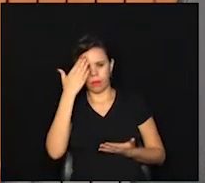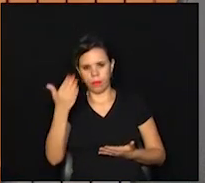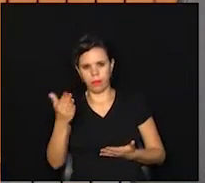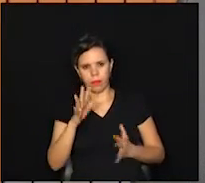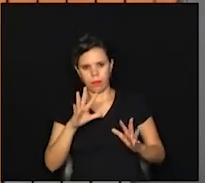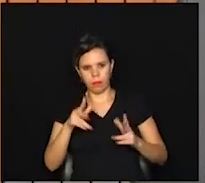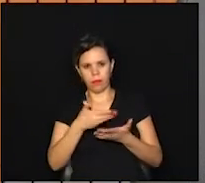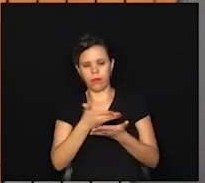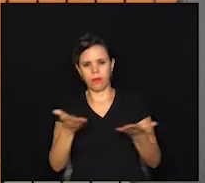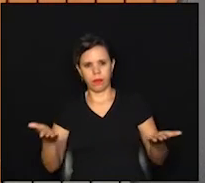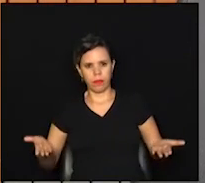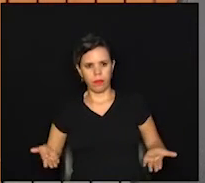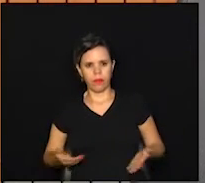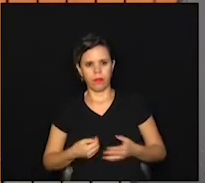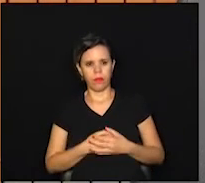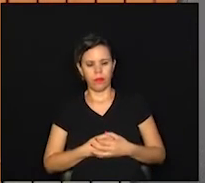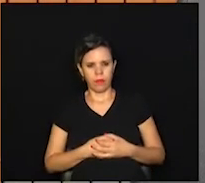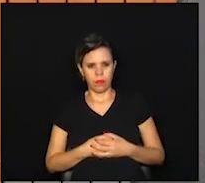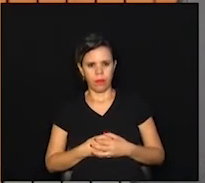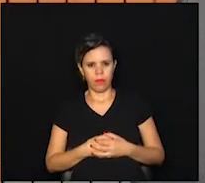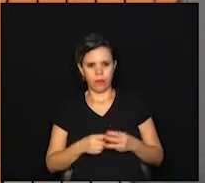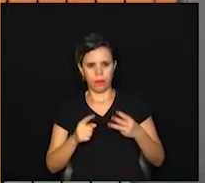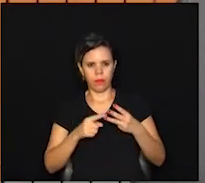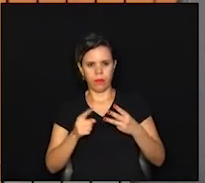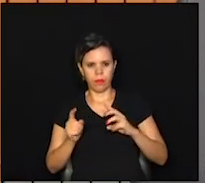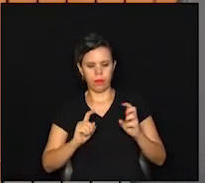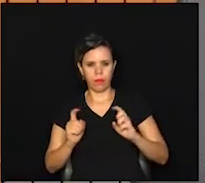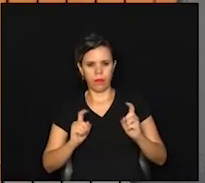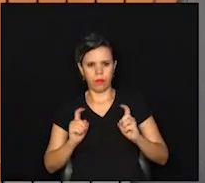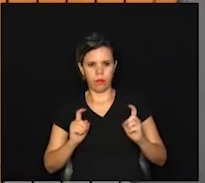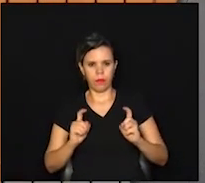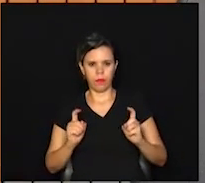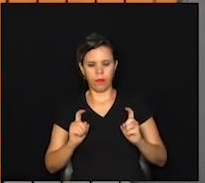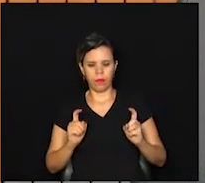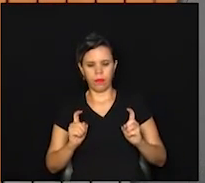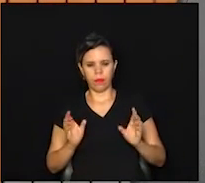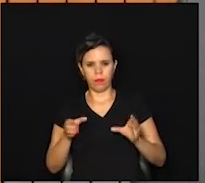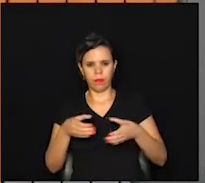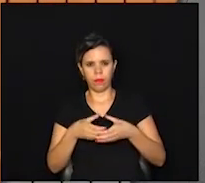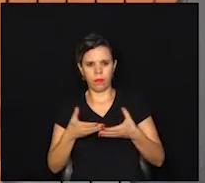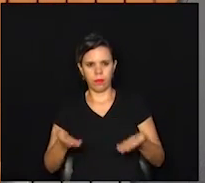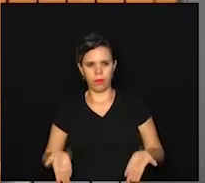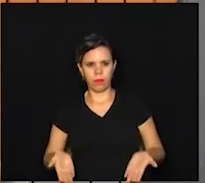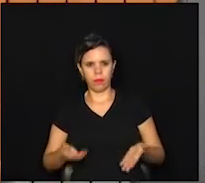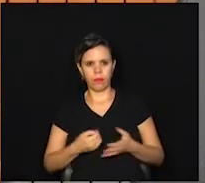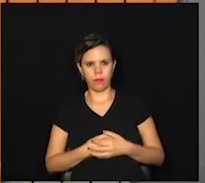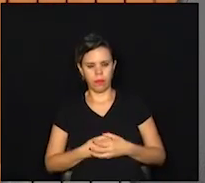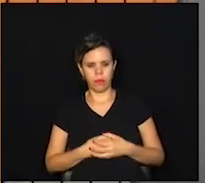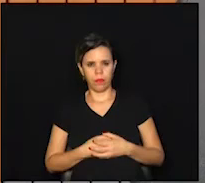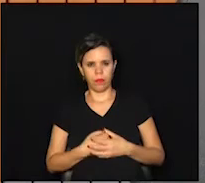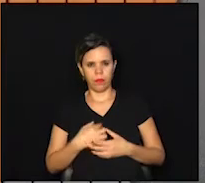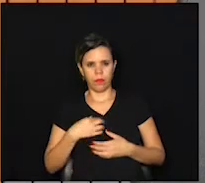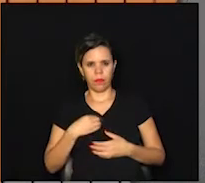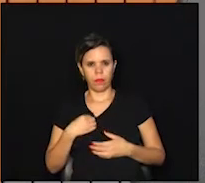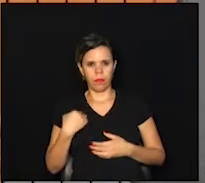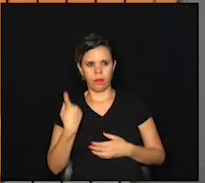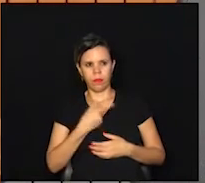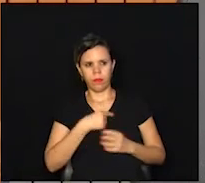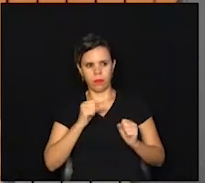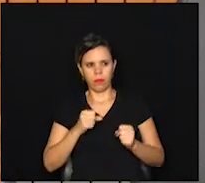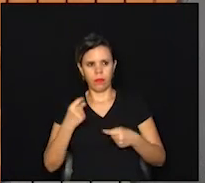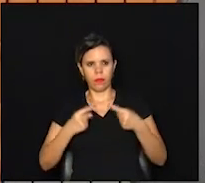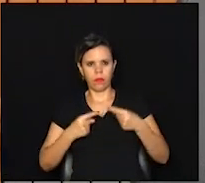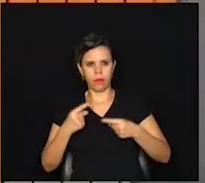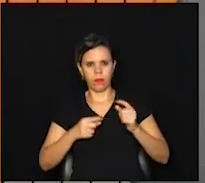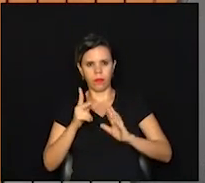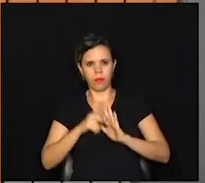todos vocês. Essa foi a nossa terceira reunião ordinária da comissão, em que a gente possa discutir o